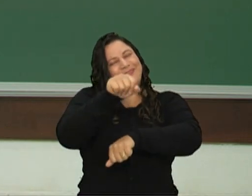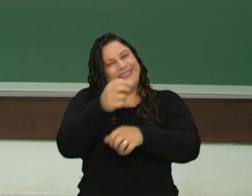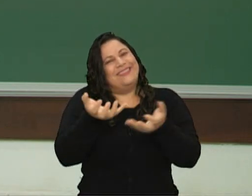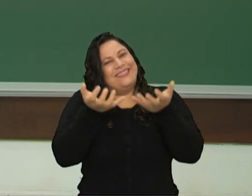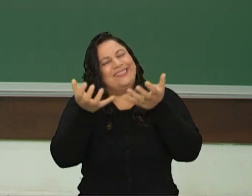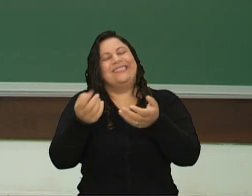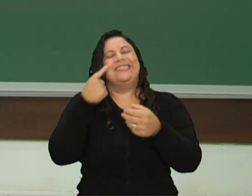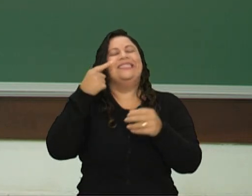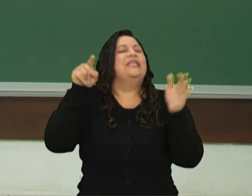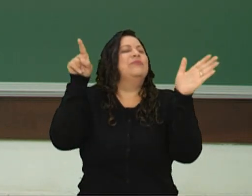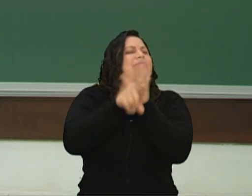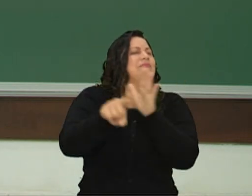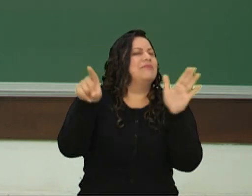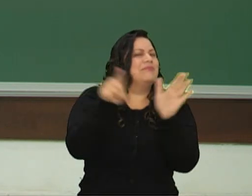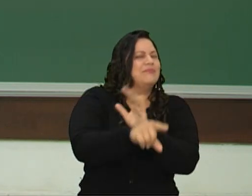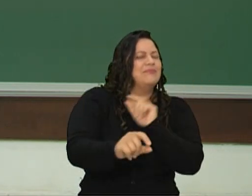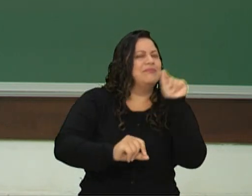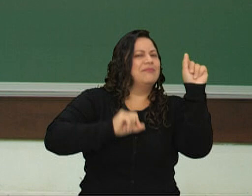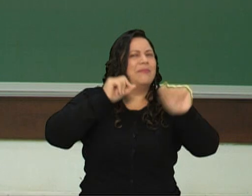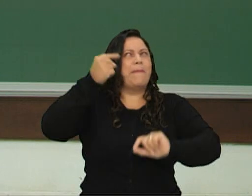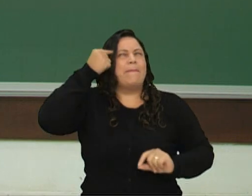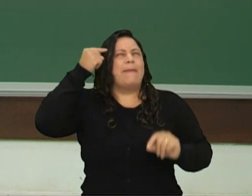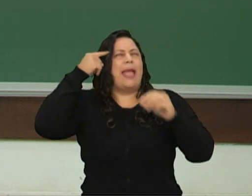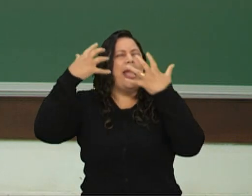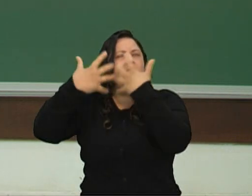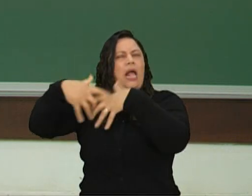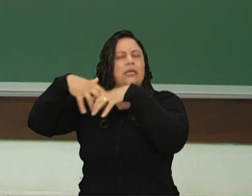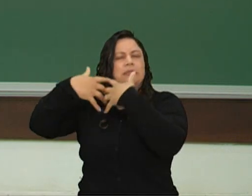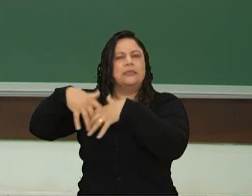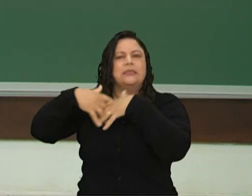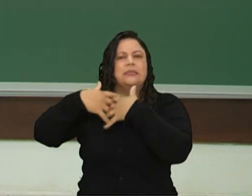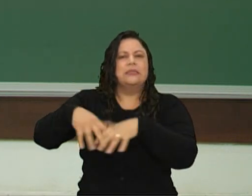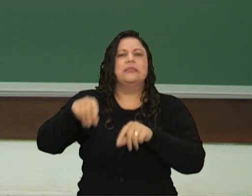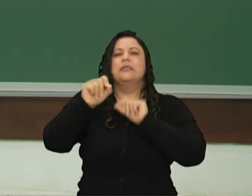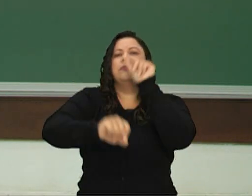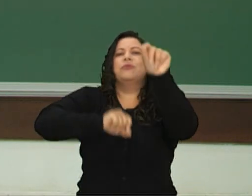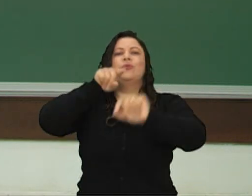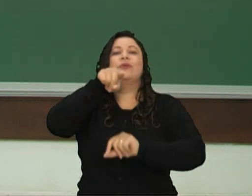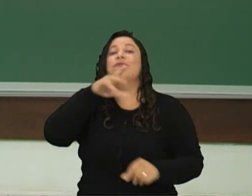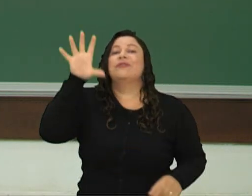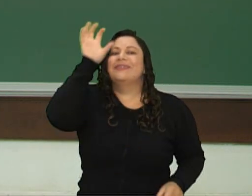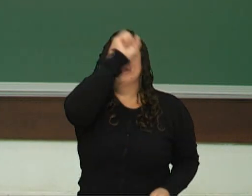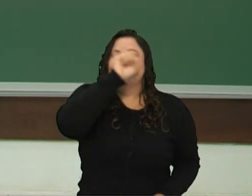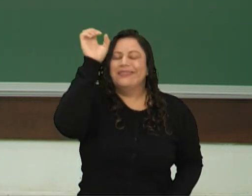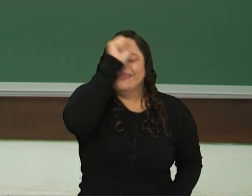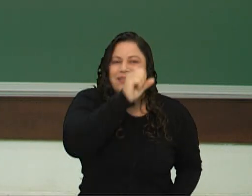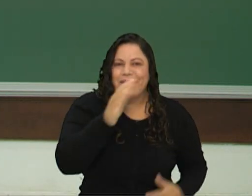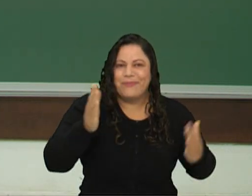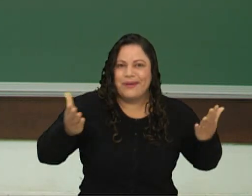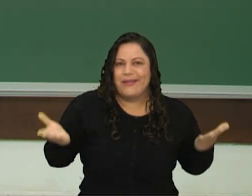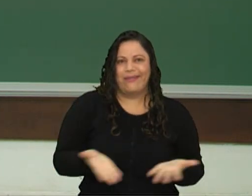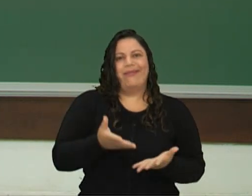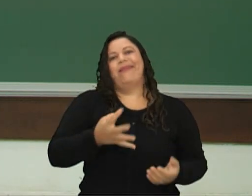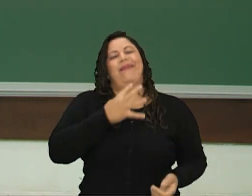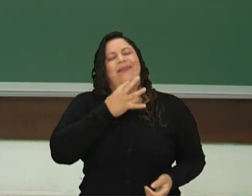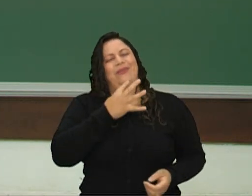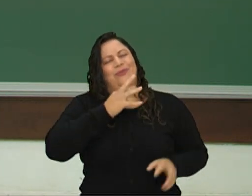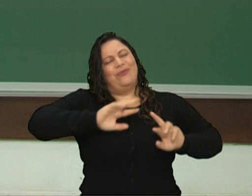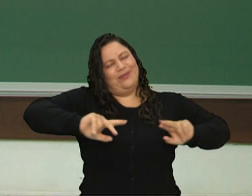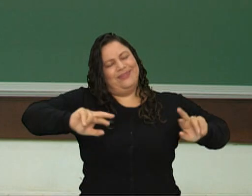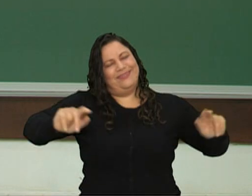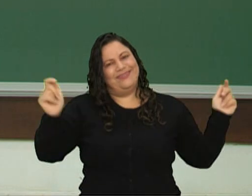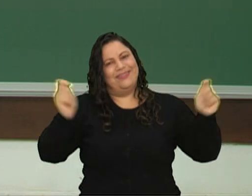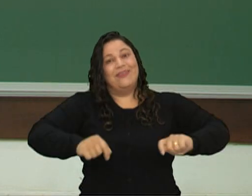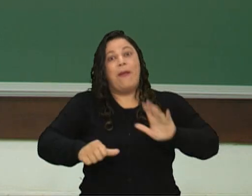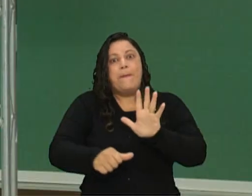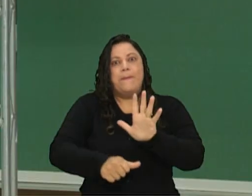o quiz, momento de pôr a mão na massa, de ver o que vocês aprenderam, de pôr em prática os seus conhecimentos. Vamos para o nosso